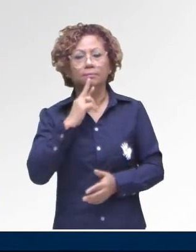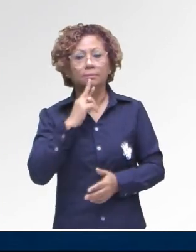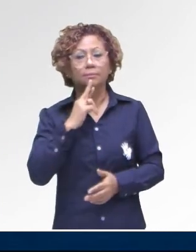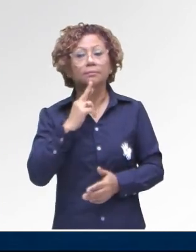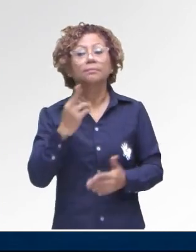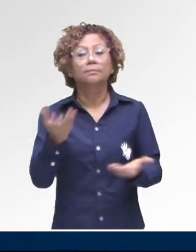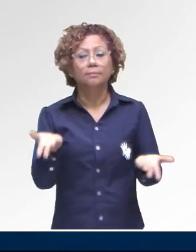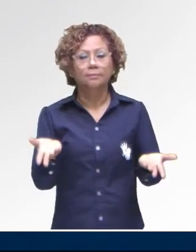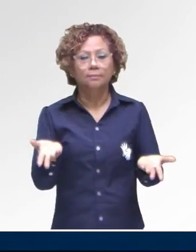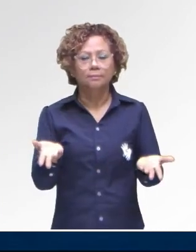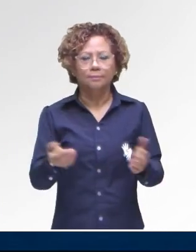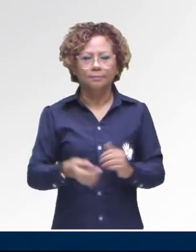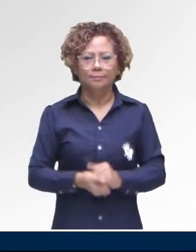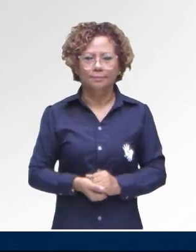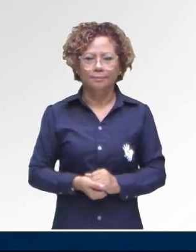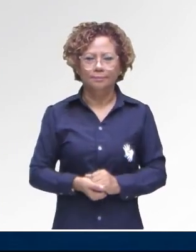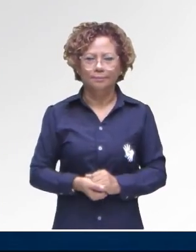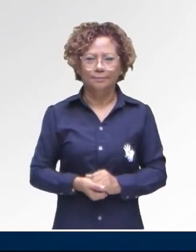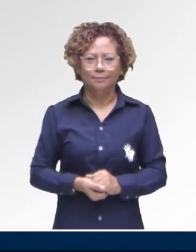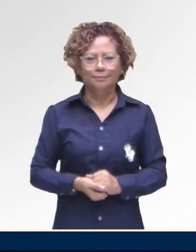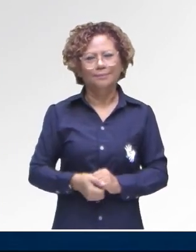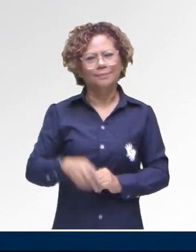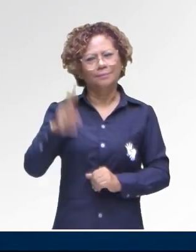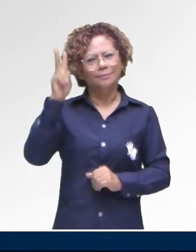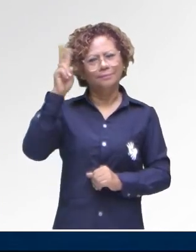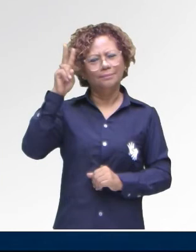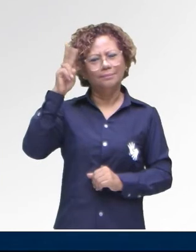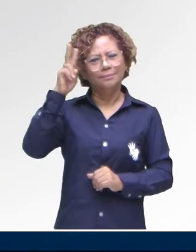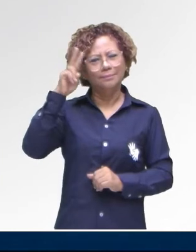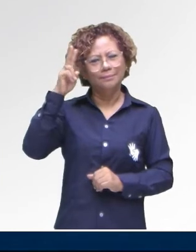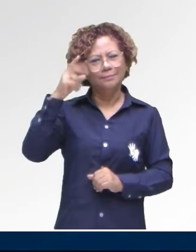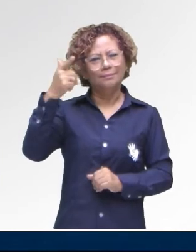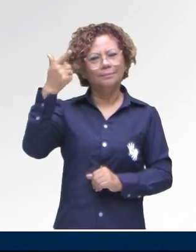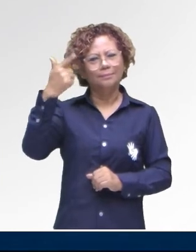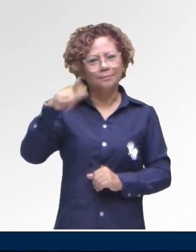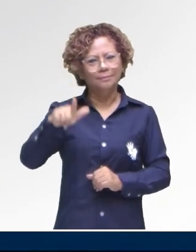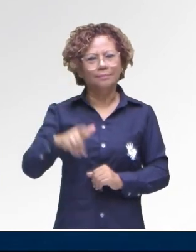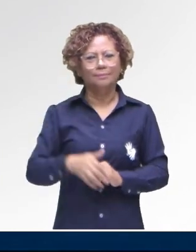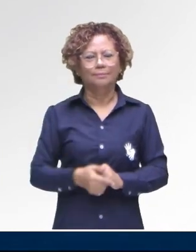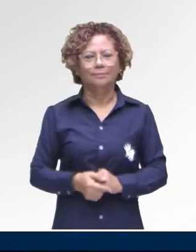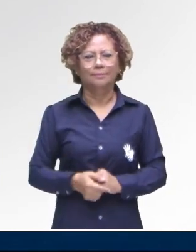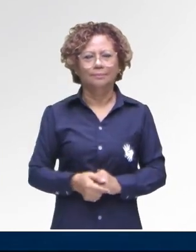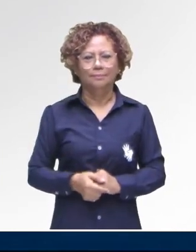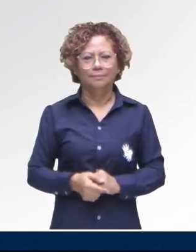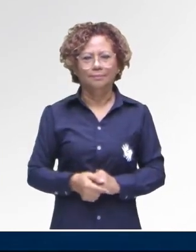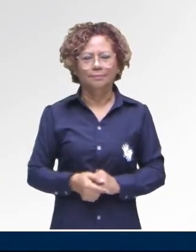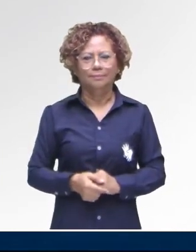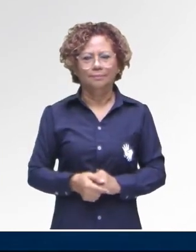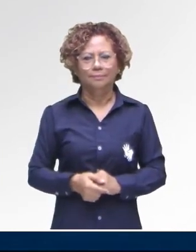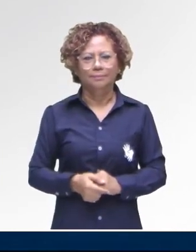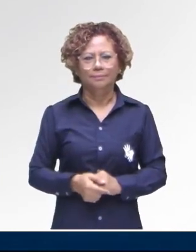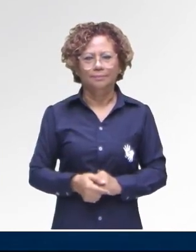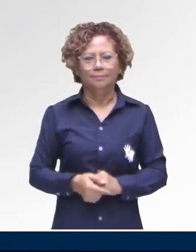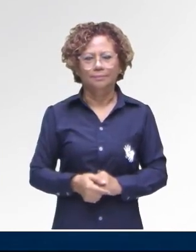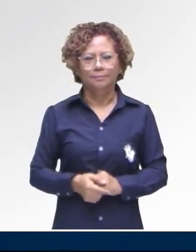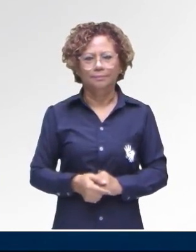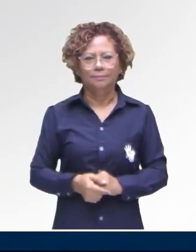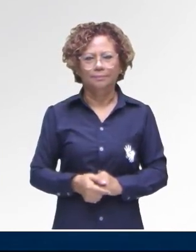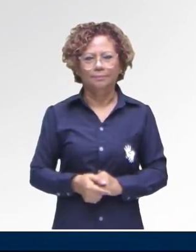E aí nós vamos lembrar da semirreta. Né? Colocando aqui,